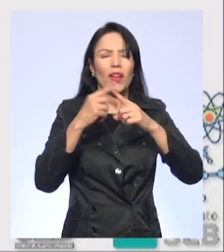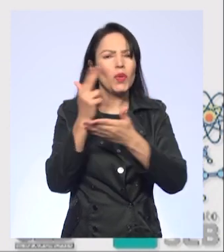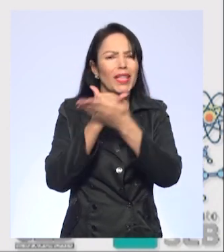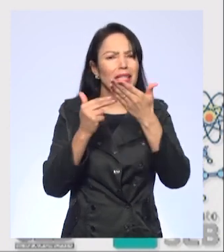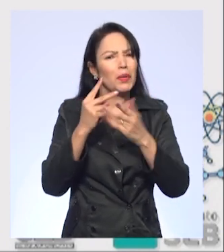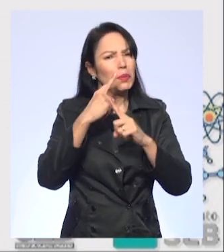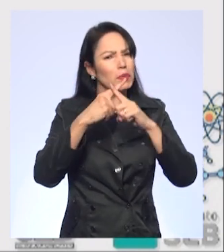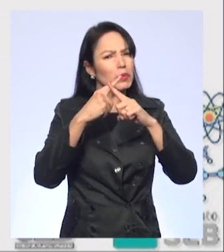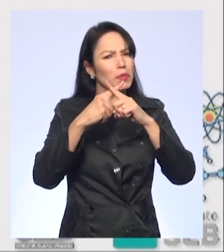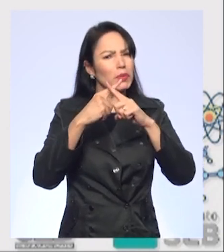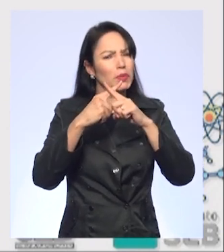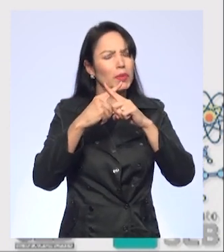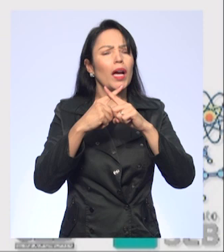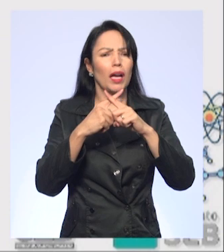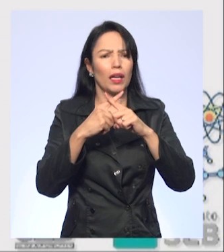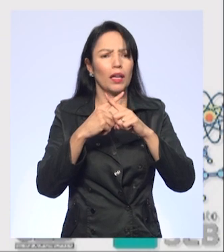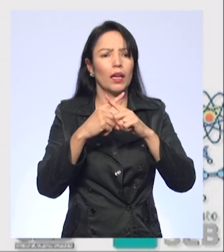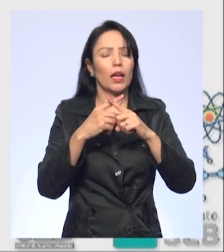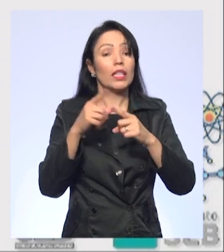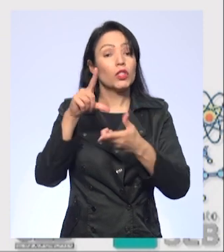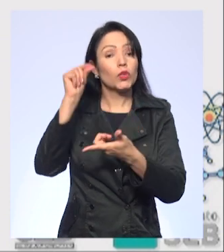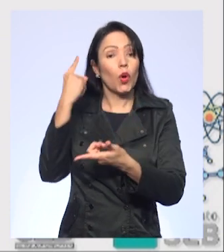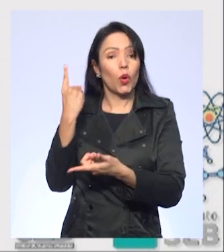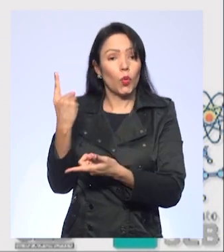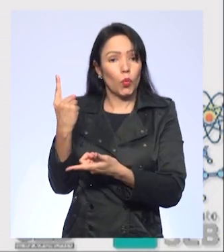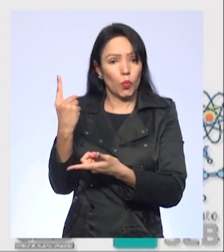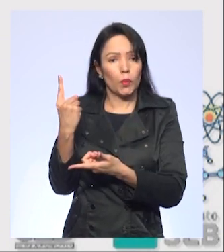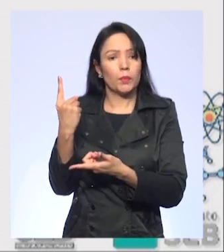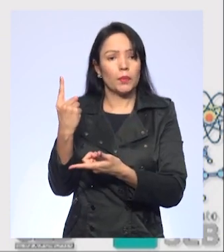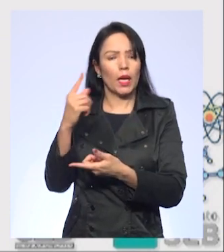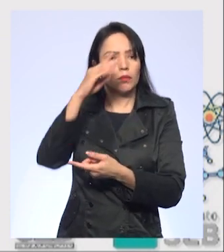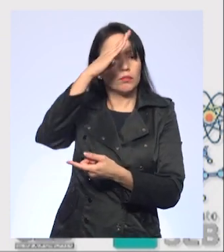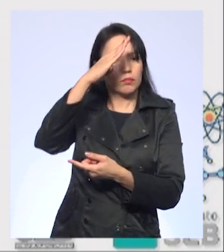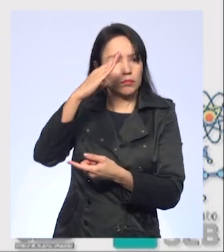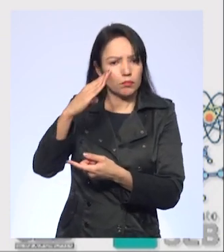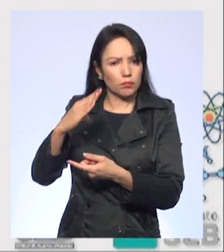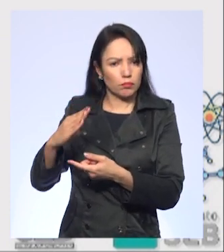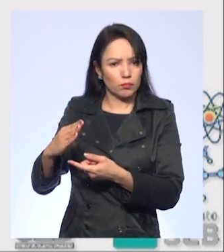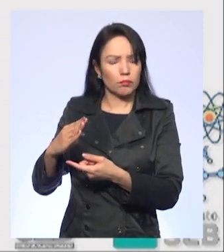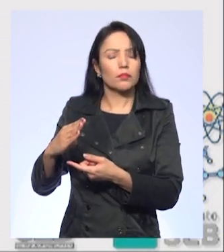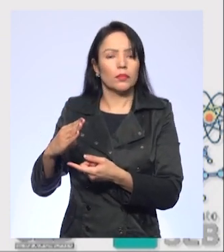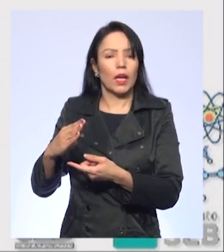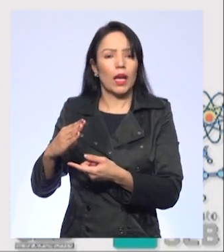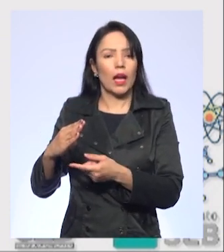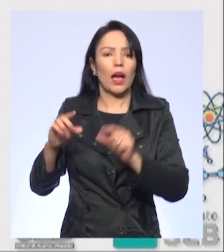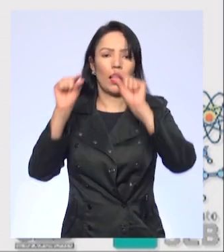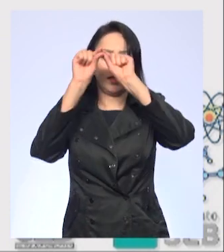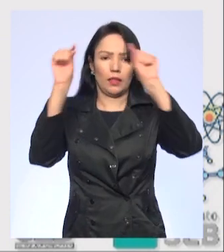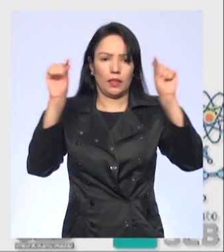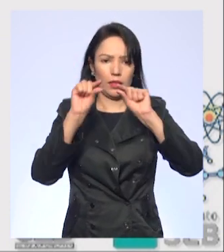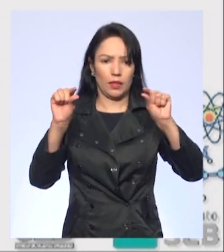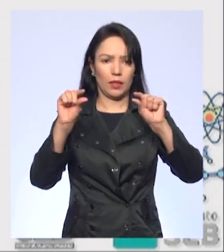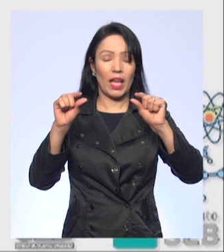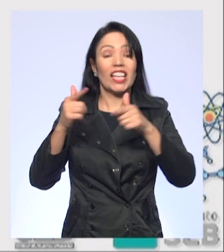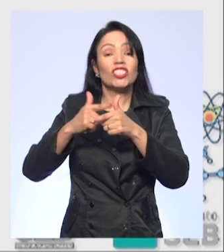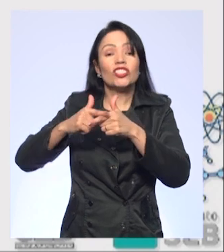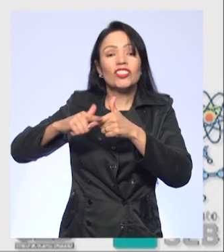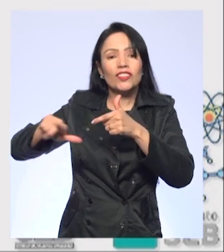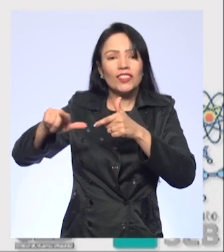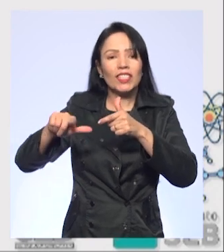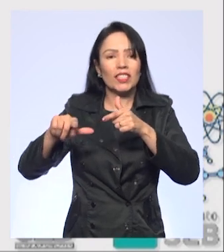tem problema. Dá uma olhada, escolhe uma transversal e nessa transversal divida dois segmentos existentes. Por exemplo, eu faria assim,